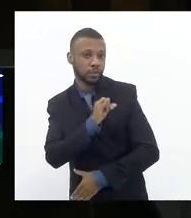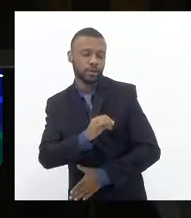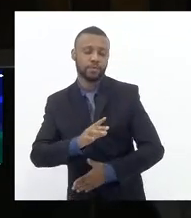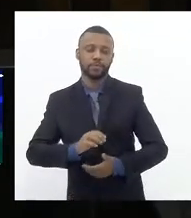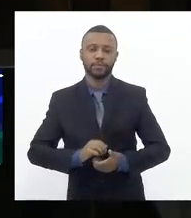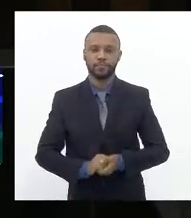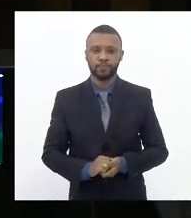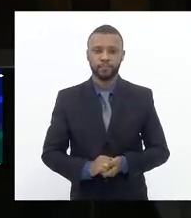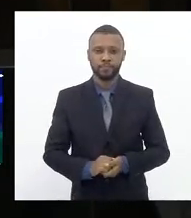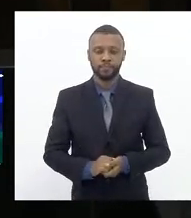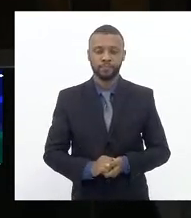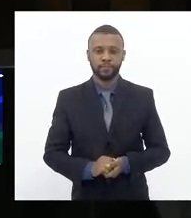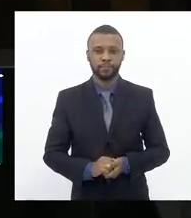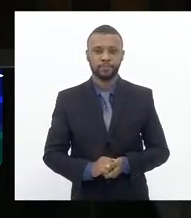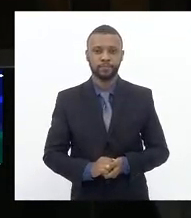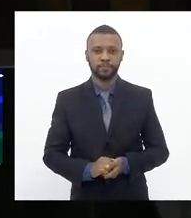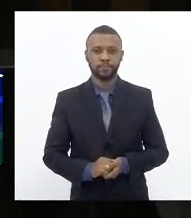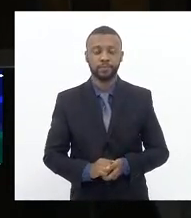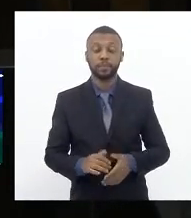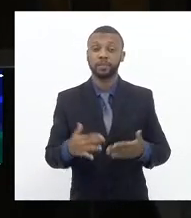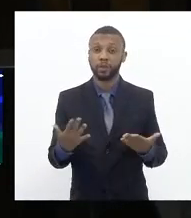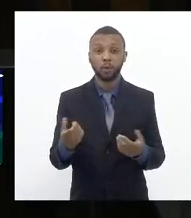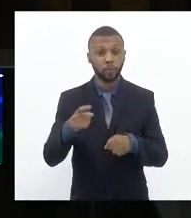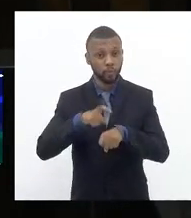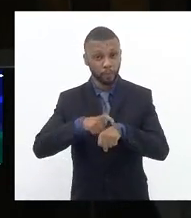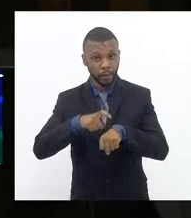aqui um pacote